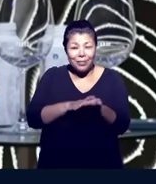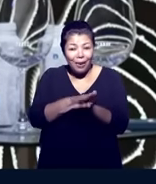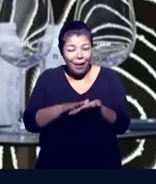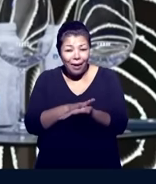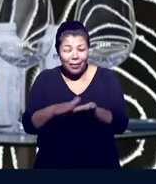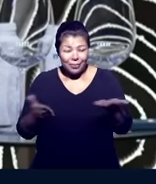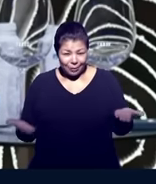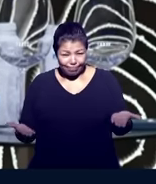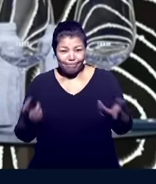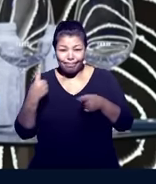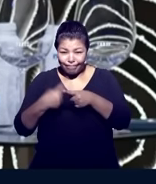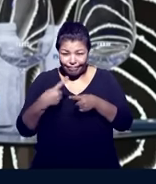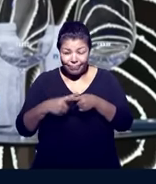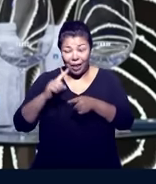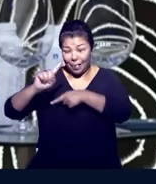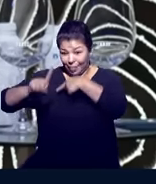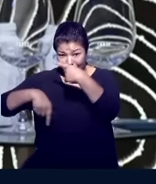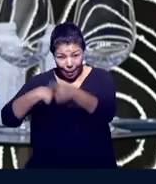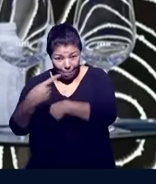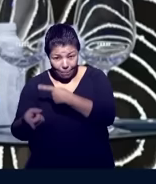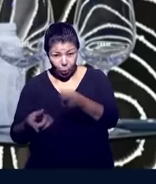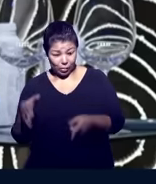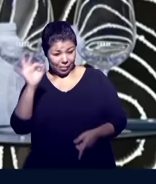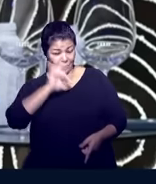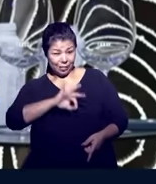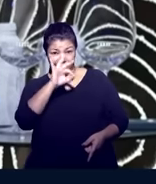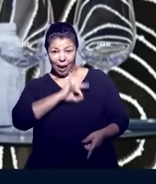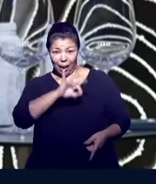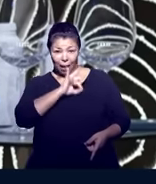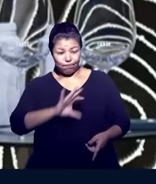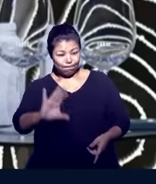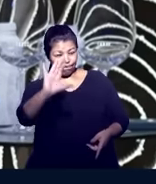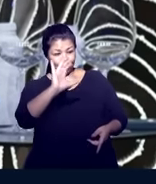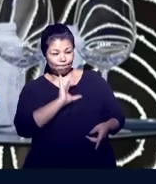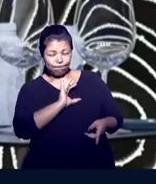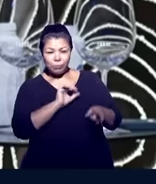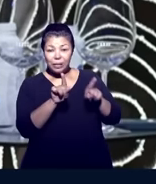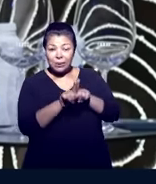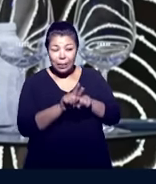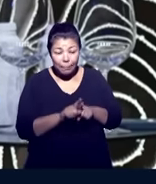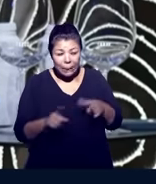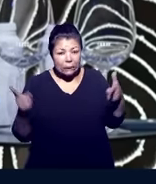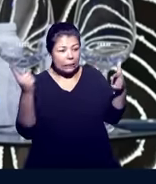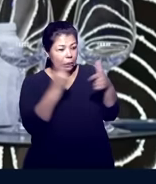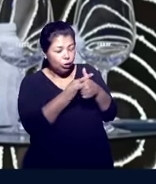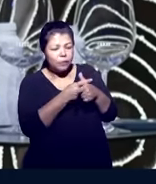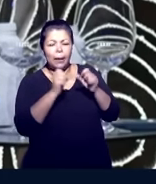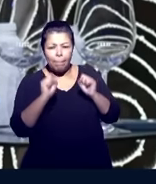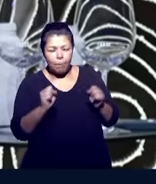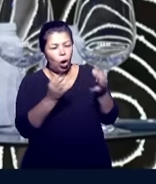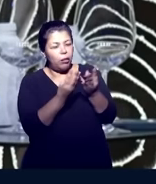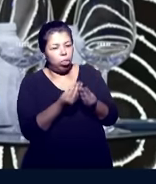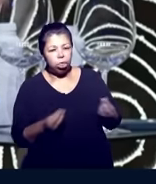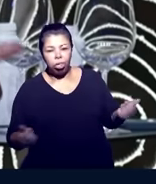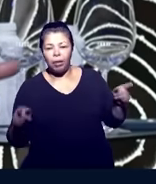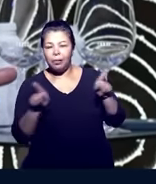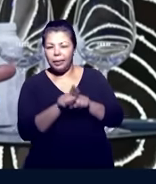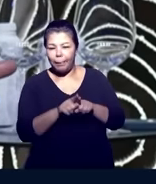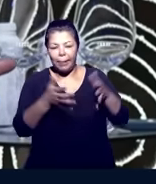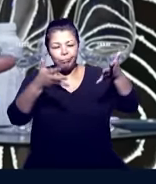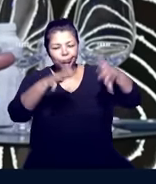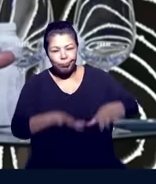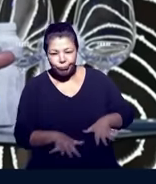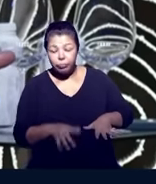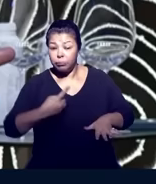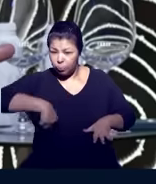depois que a conta chegar essas coisas podem se desfazer e o que a gente quer consolidar